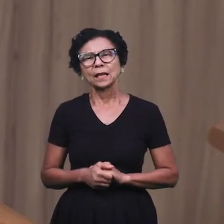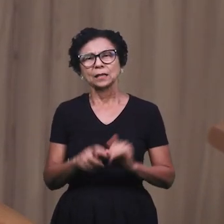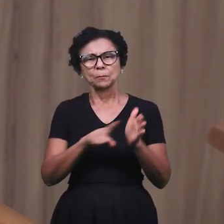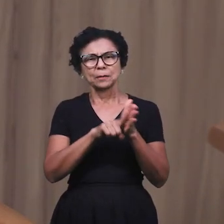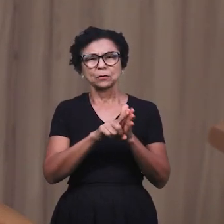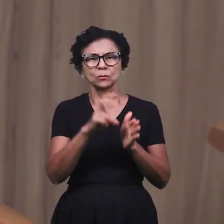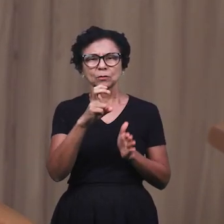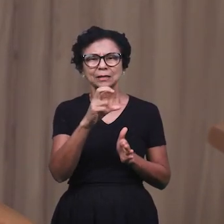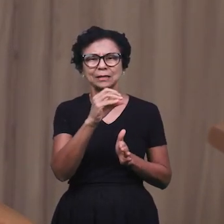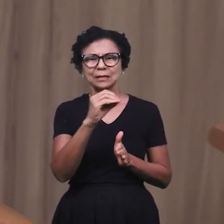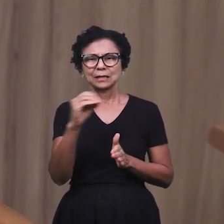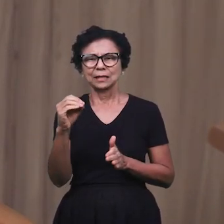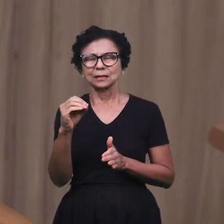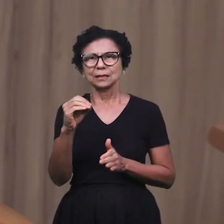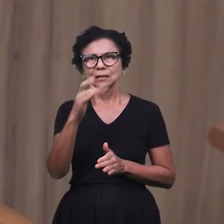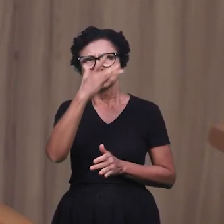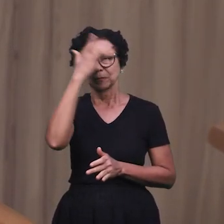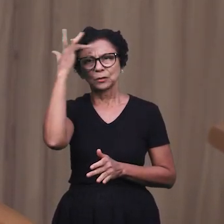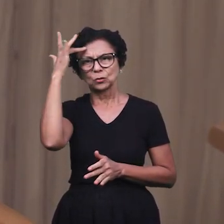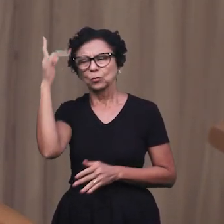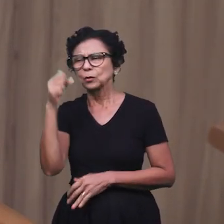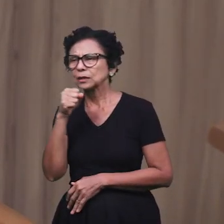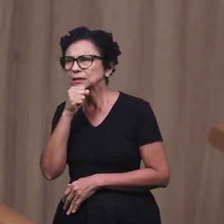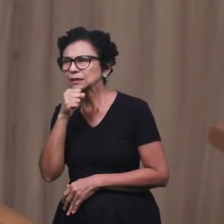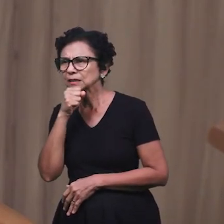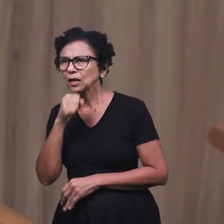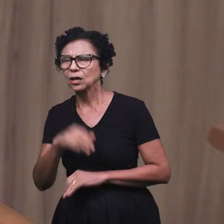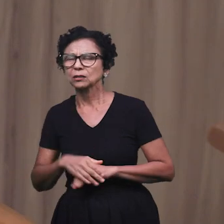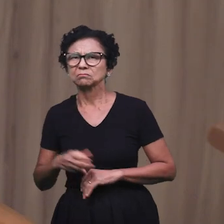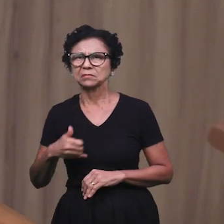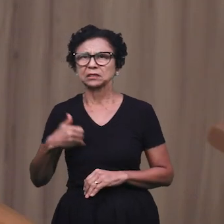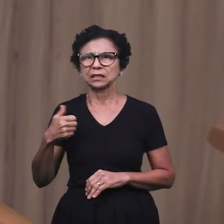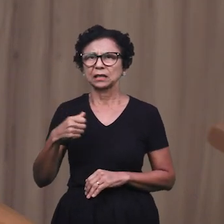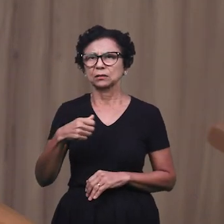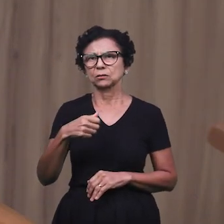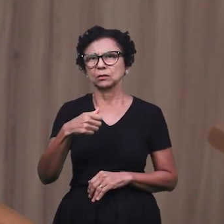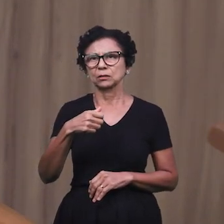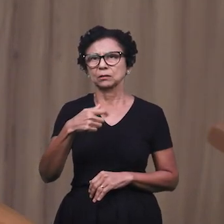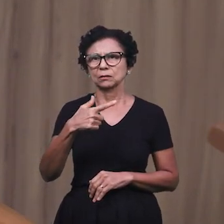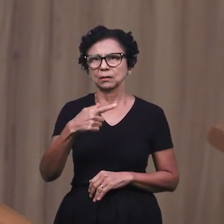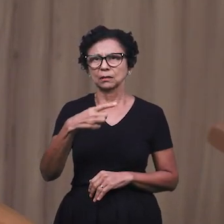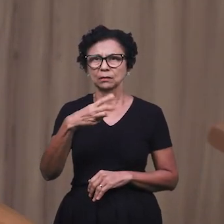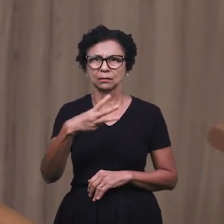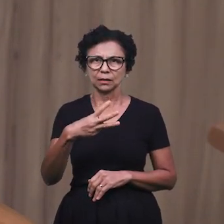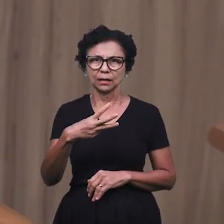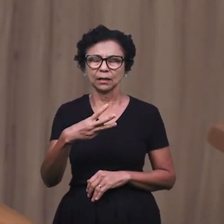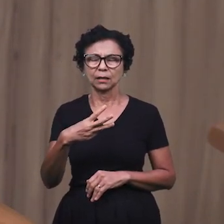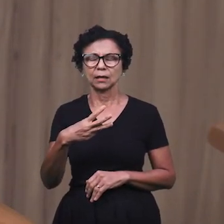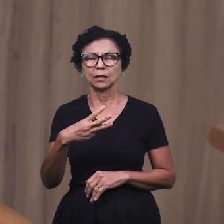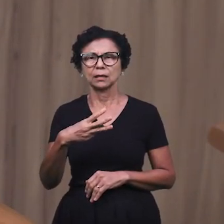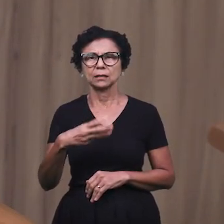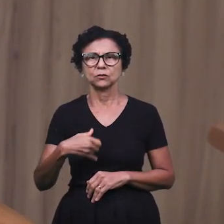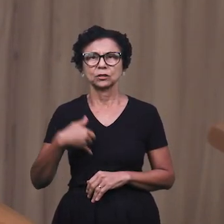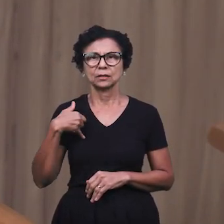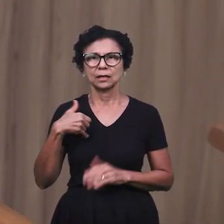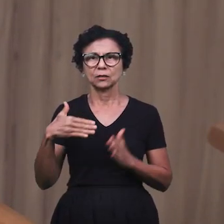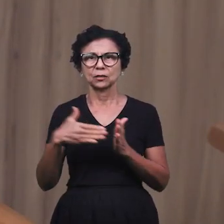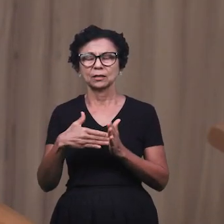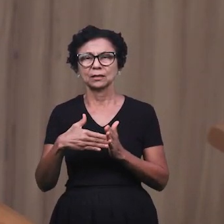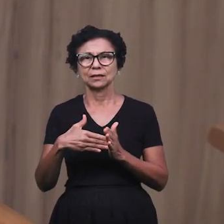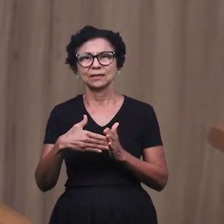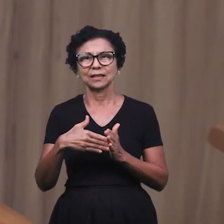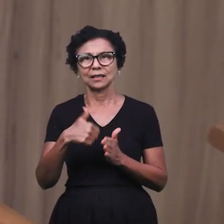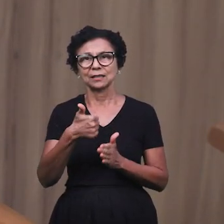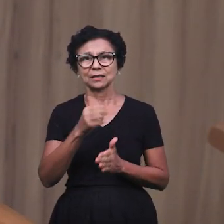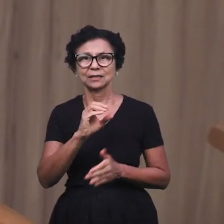foram entrevistados, numa média de 73 a 103 anos, né? E foi mostrado nesse estudo que